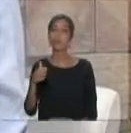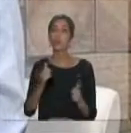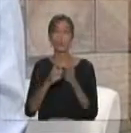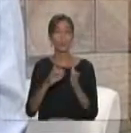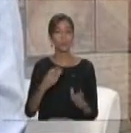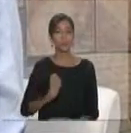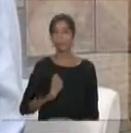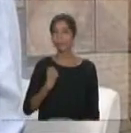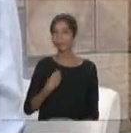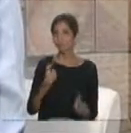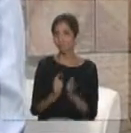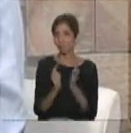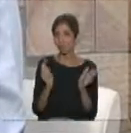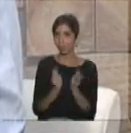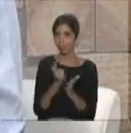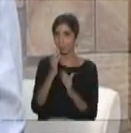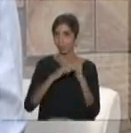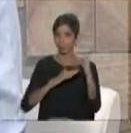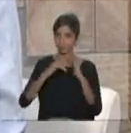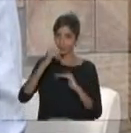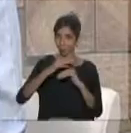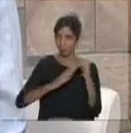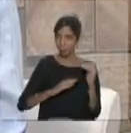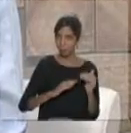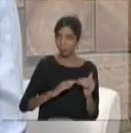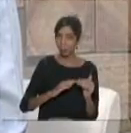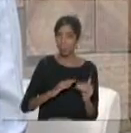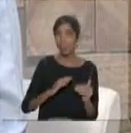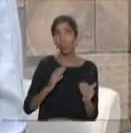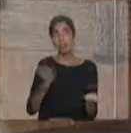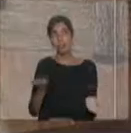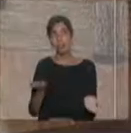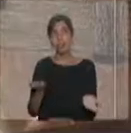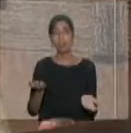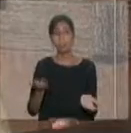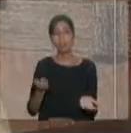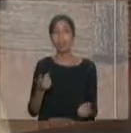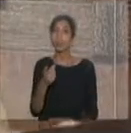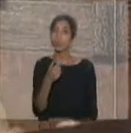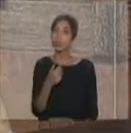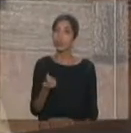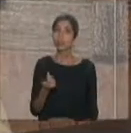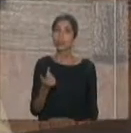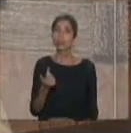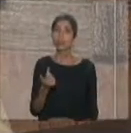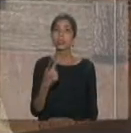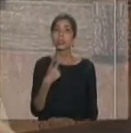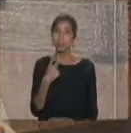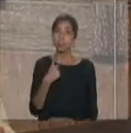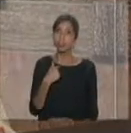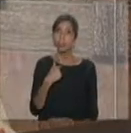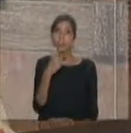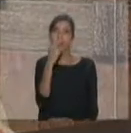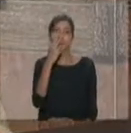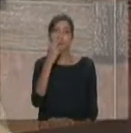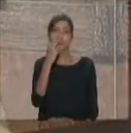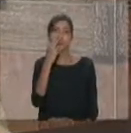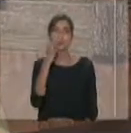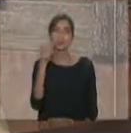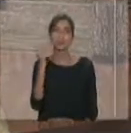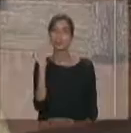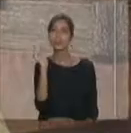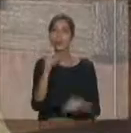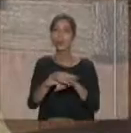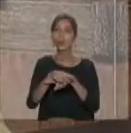vida jornalística, profissional, digamos assim. Não, era totalmente... É como se eu tivesse entrado